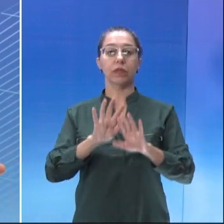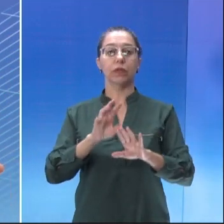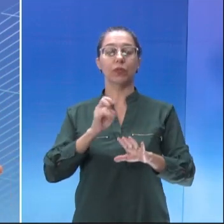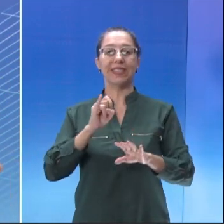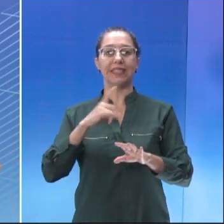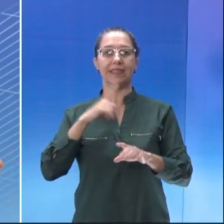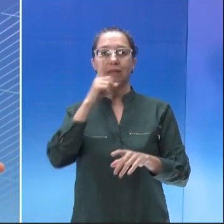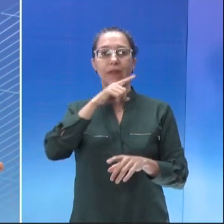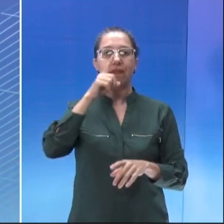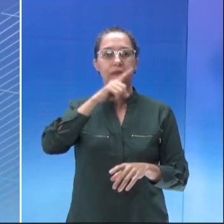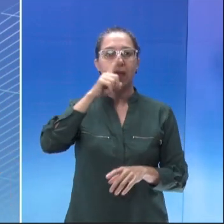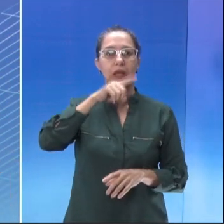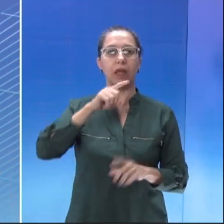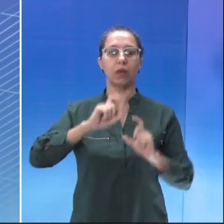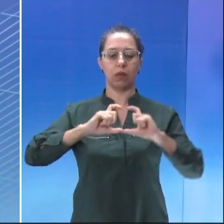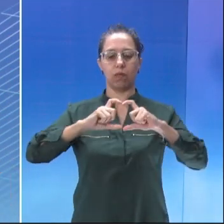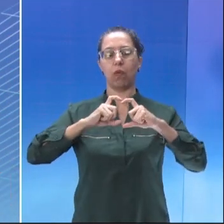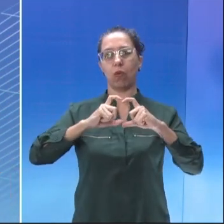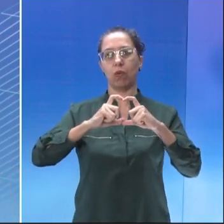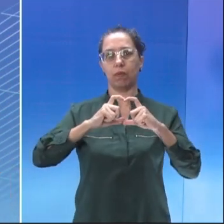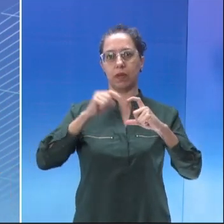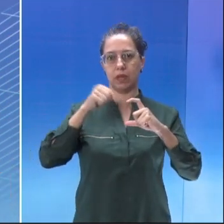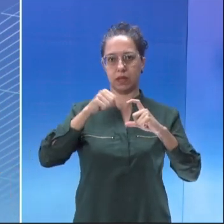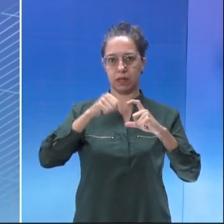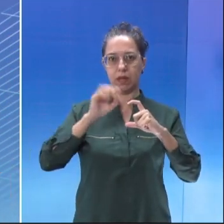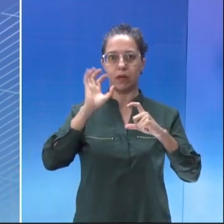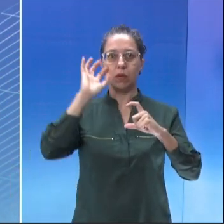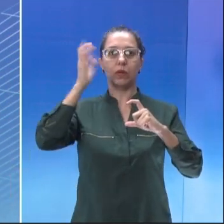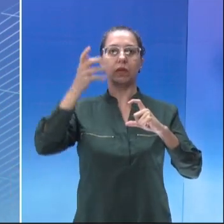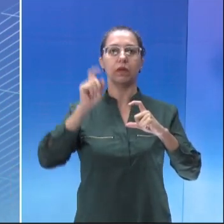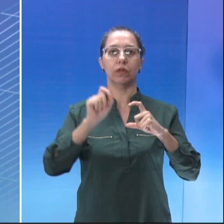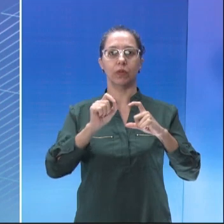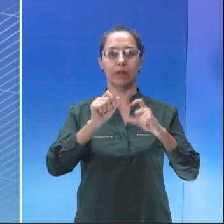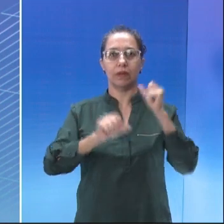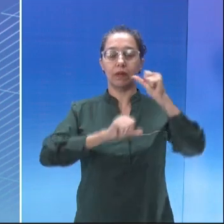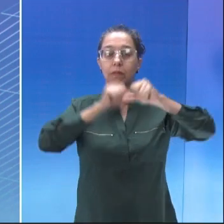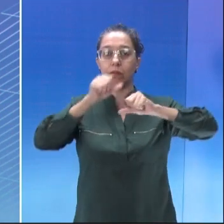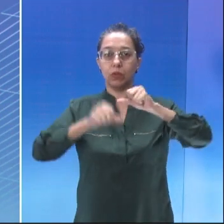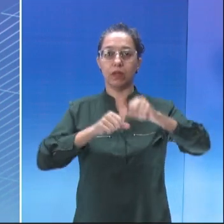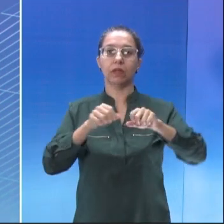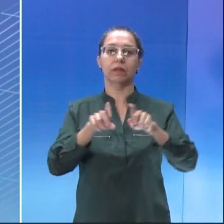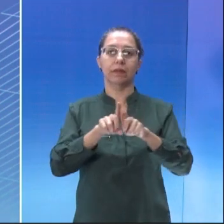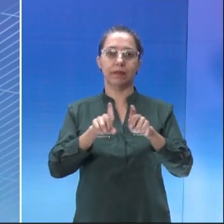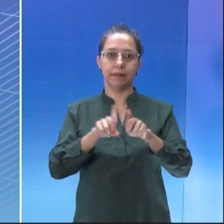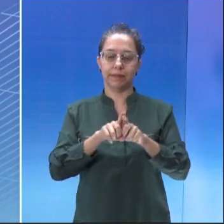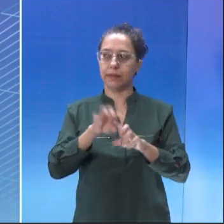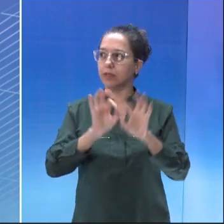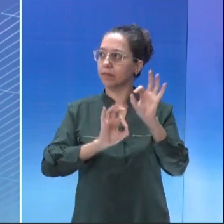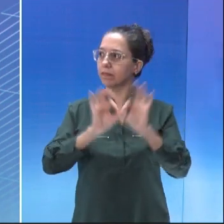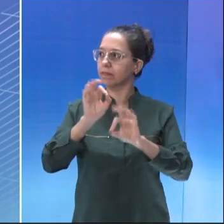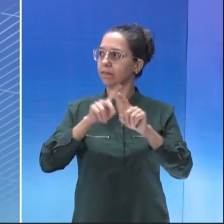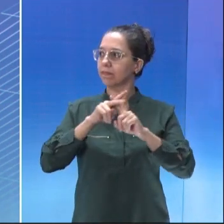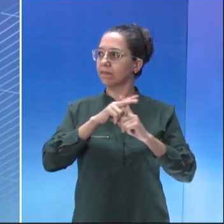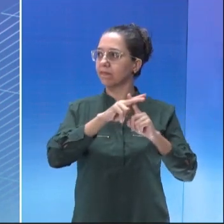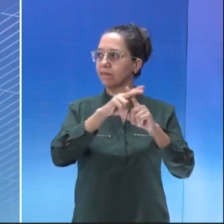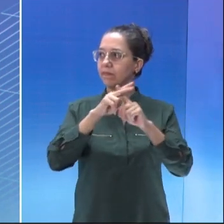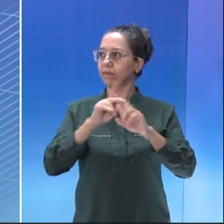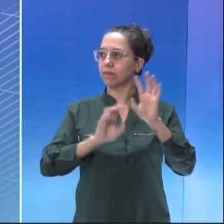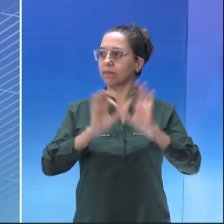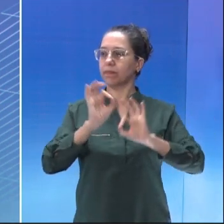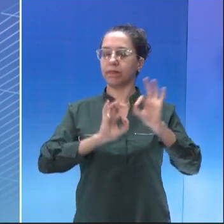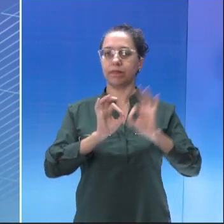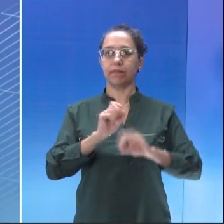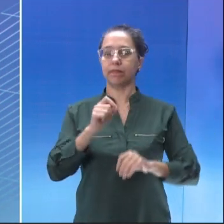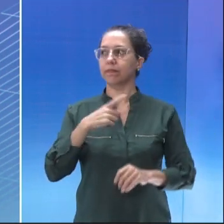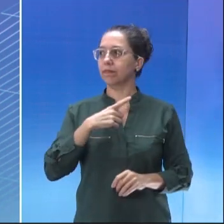nessa proteína, na hemoglobina, acontece uma mudança na configuração geométrica